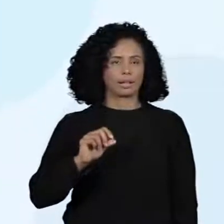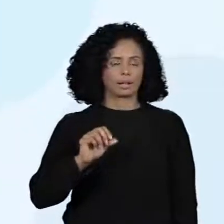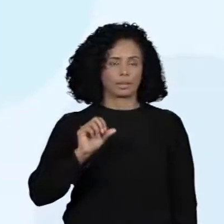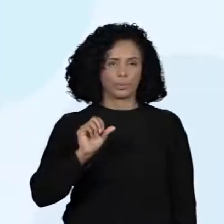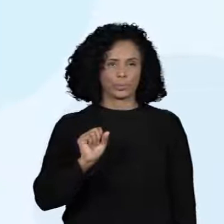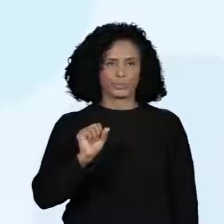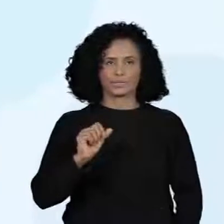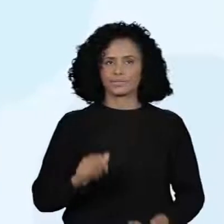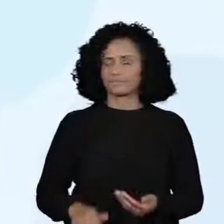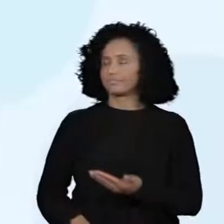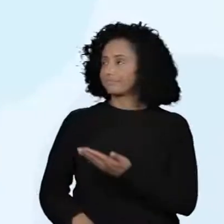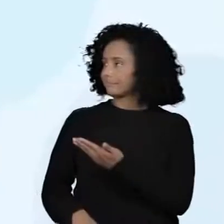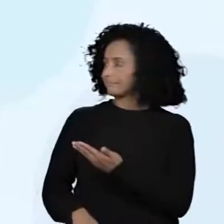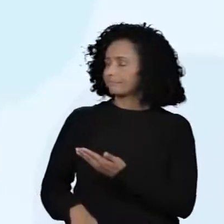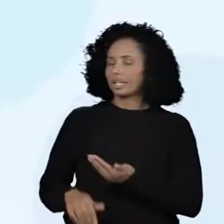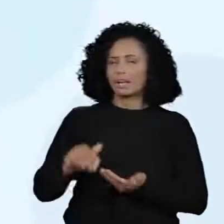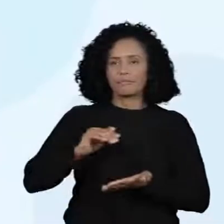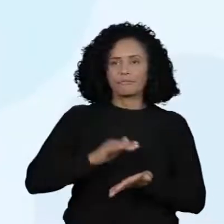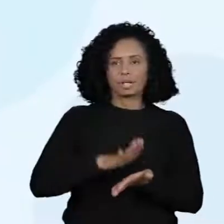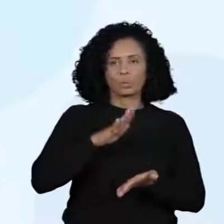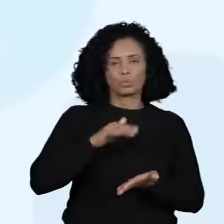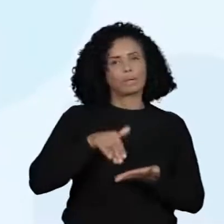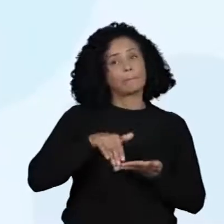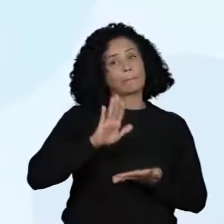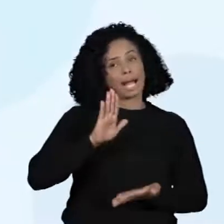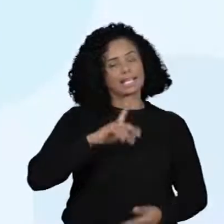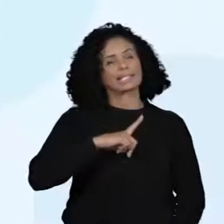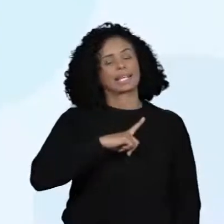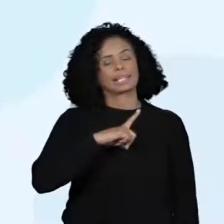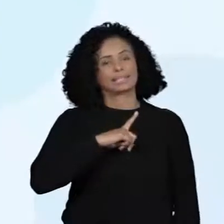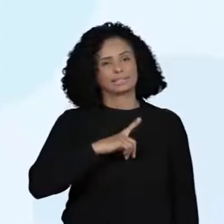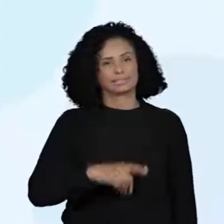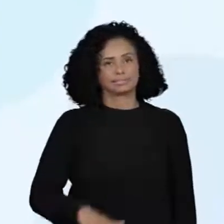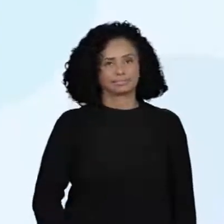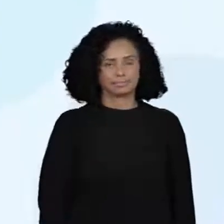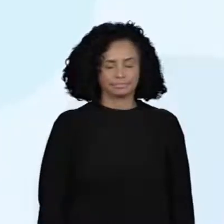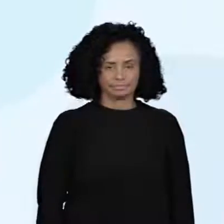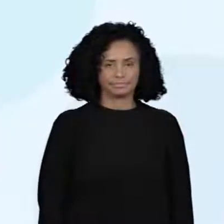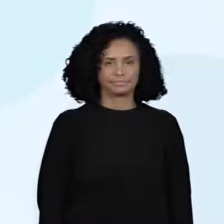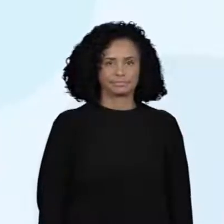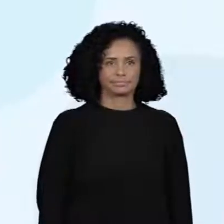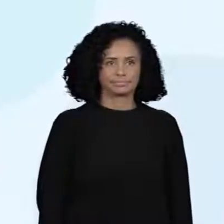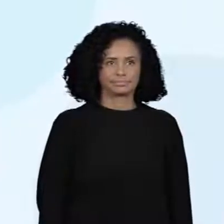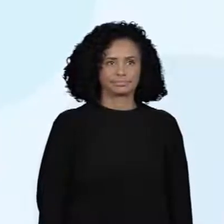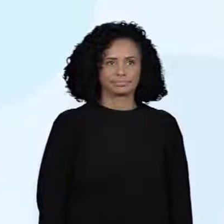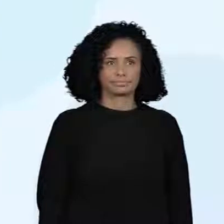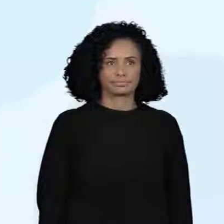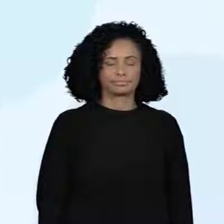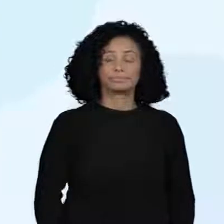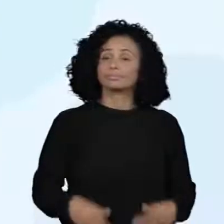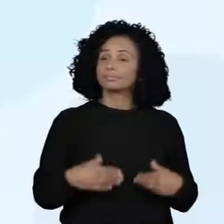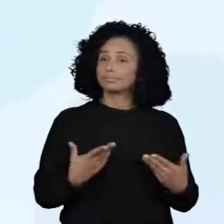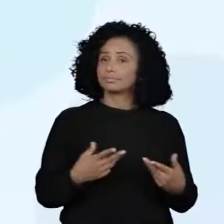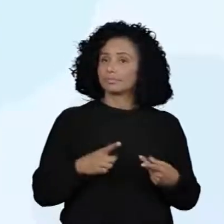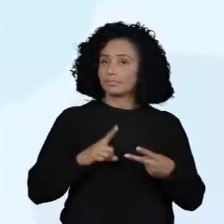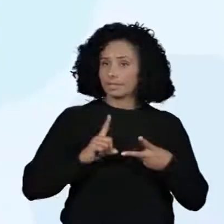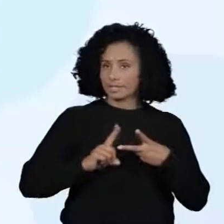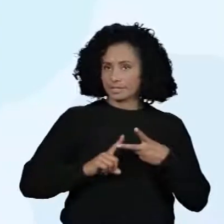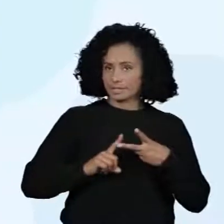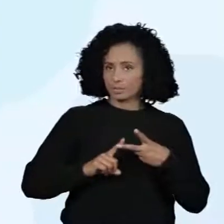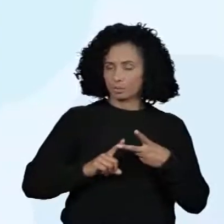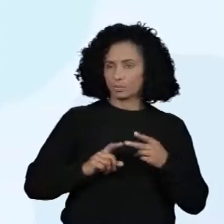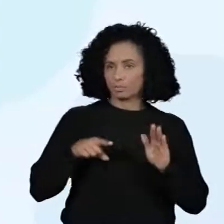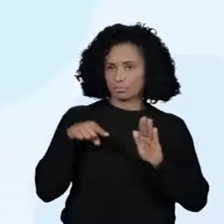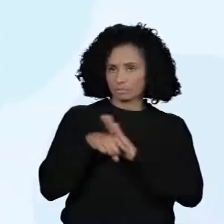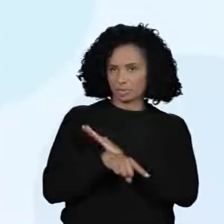tem mais figurinhas. E para responder a segunda questão, você deu uma